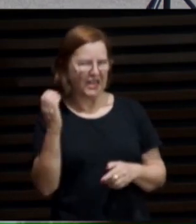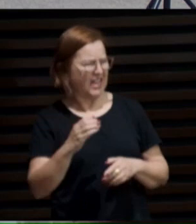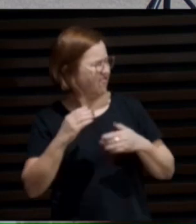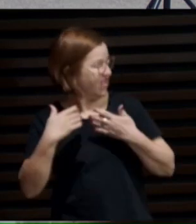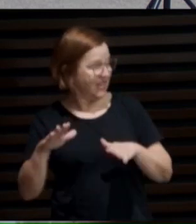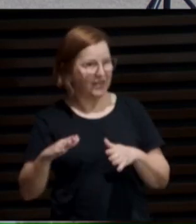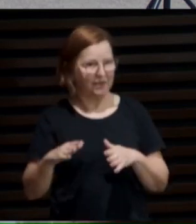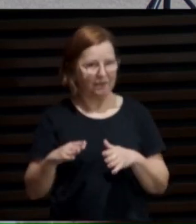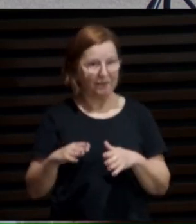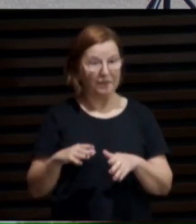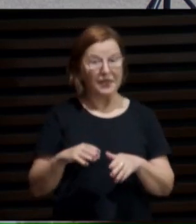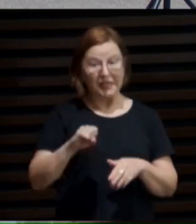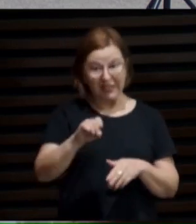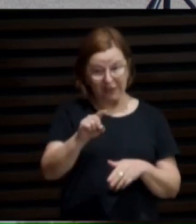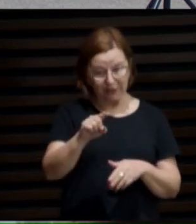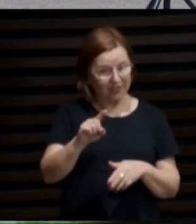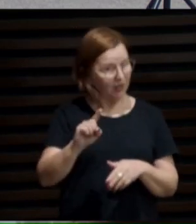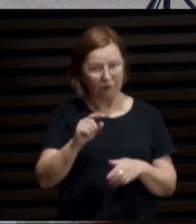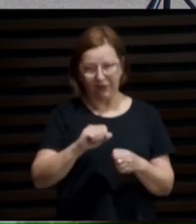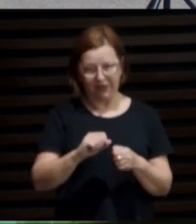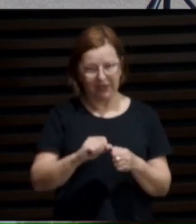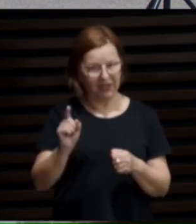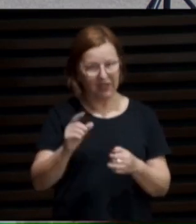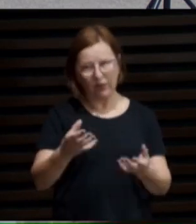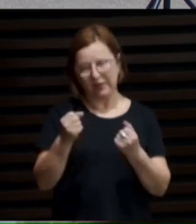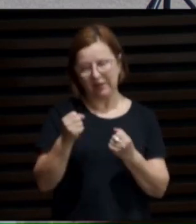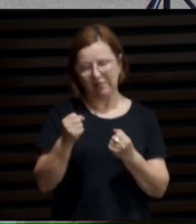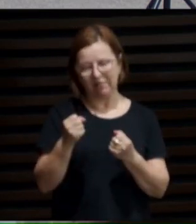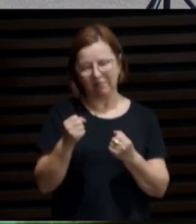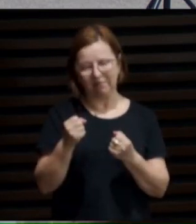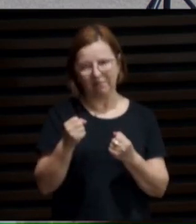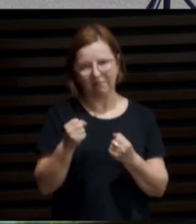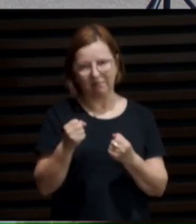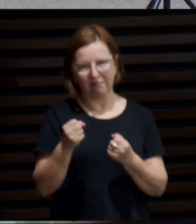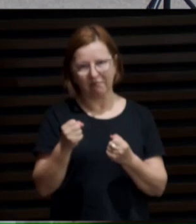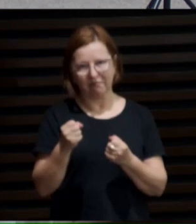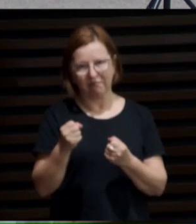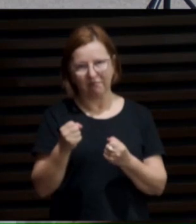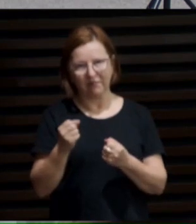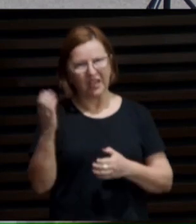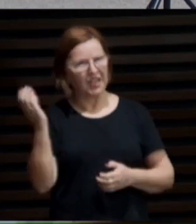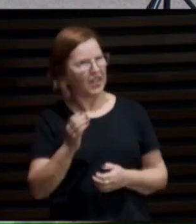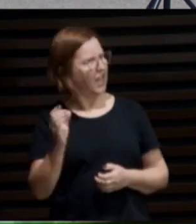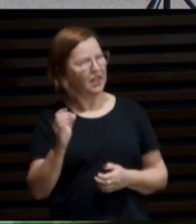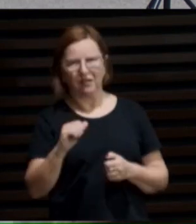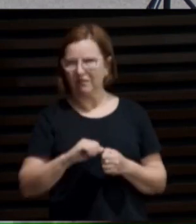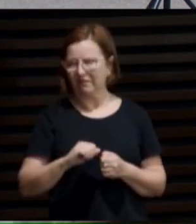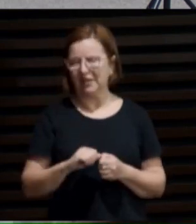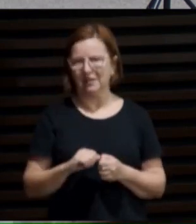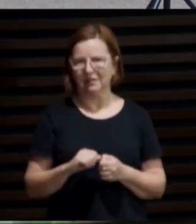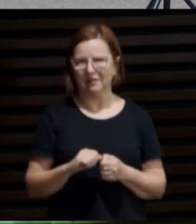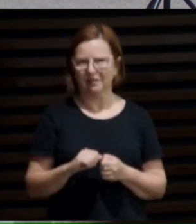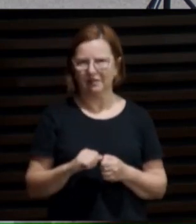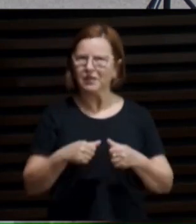não fizer isso, você não será aceito. E aí Caim o que faz? Procede bem ou mal? Mal.